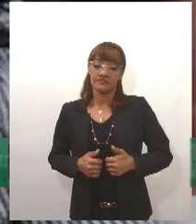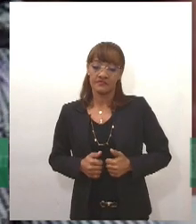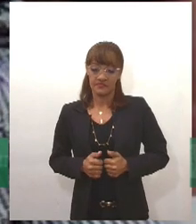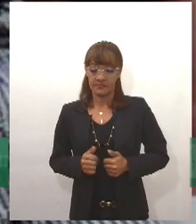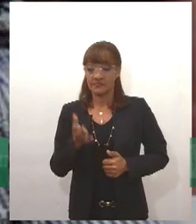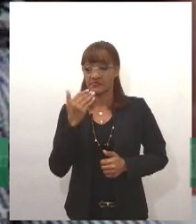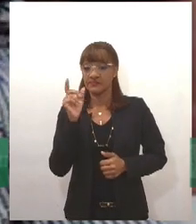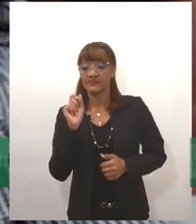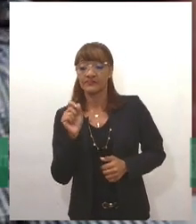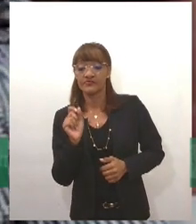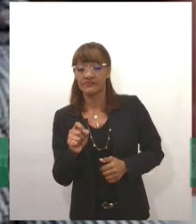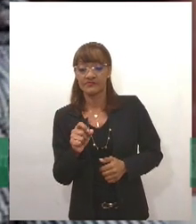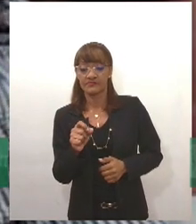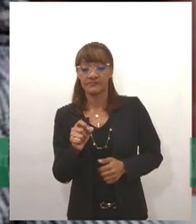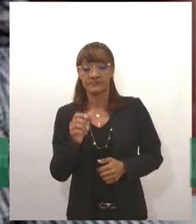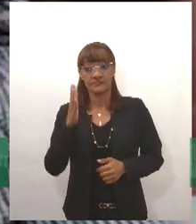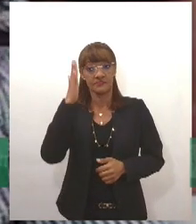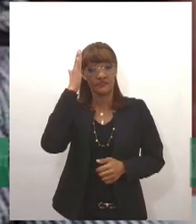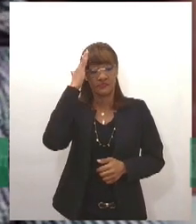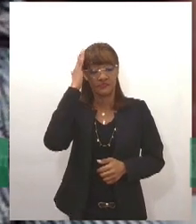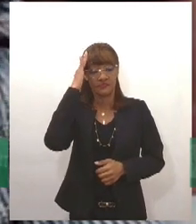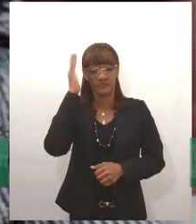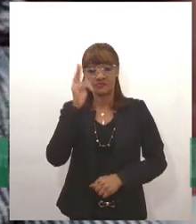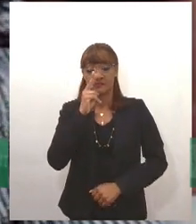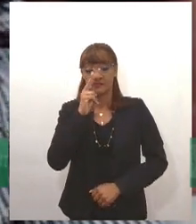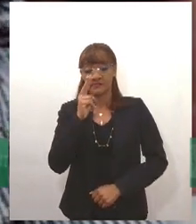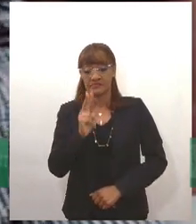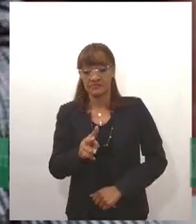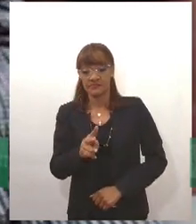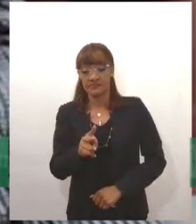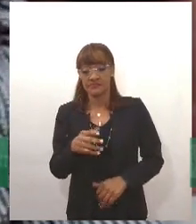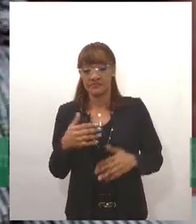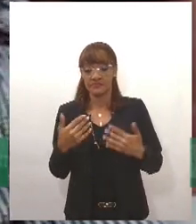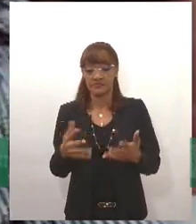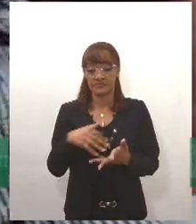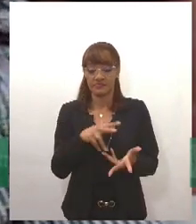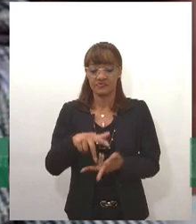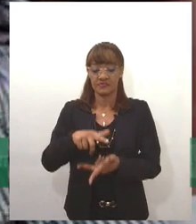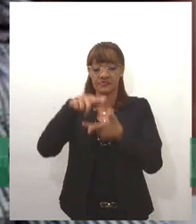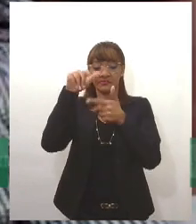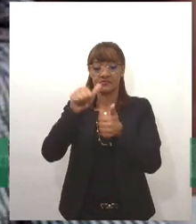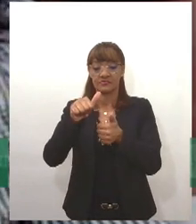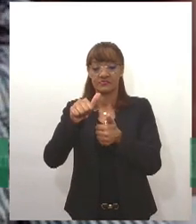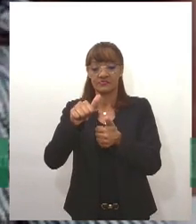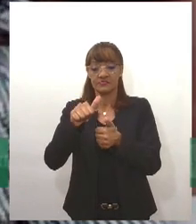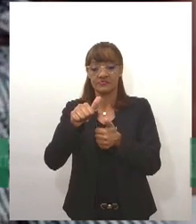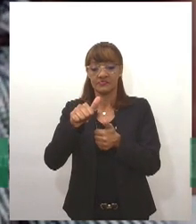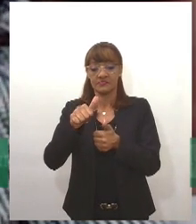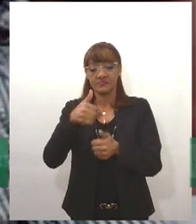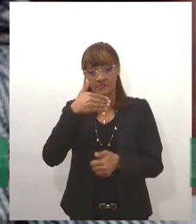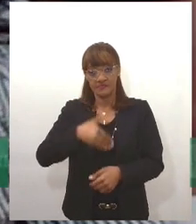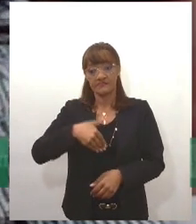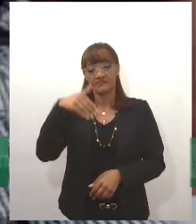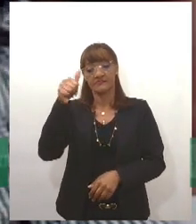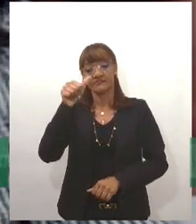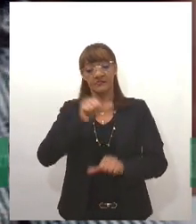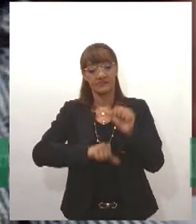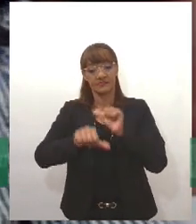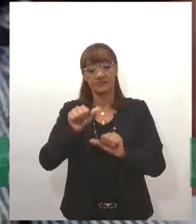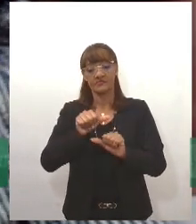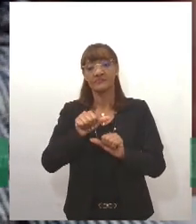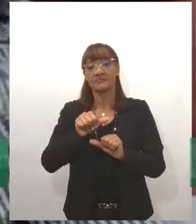uma consciência maior em relação à sustentabilidade que é um pilar também da reforma tributária então assim agradeço muito aqui o